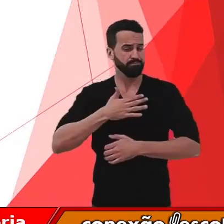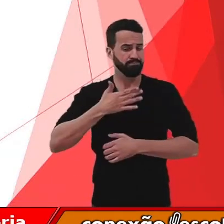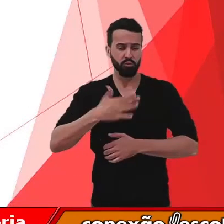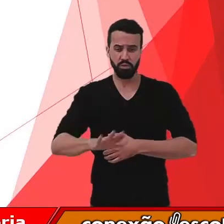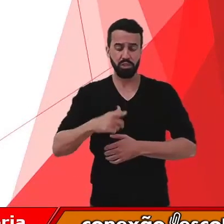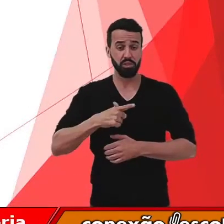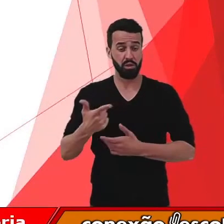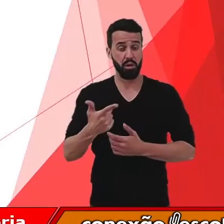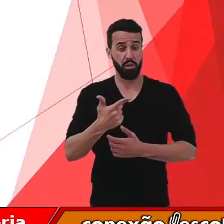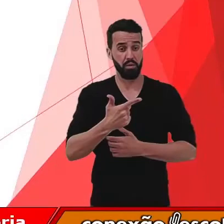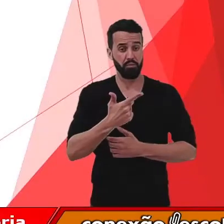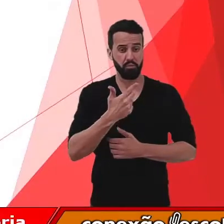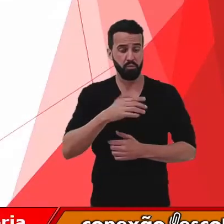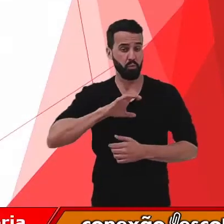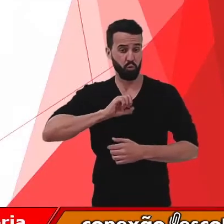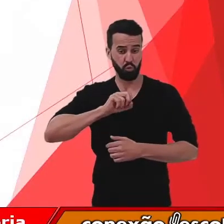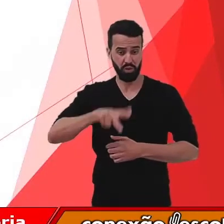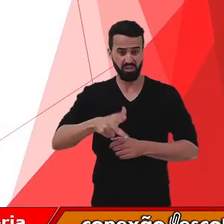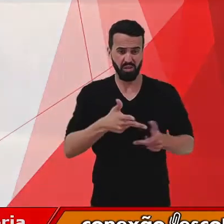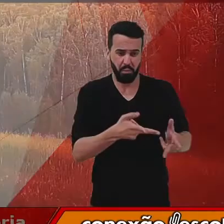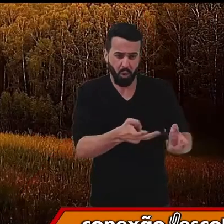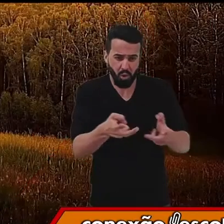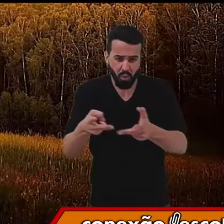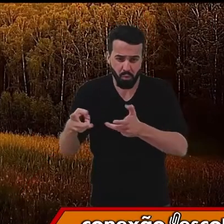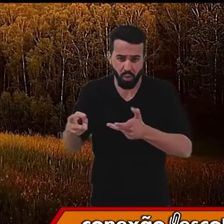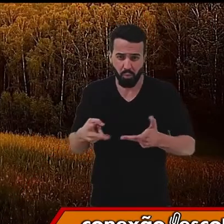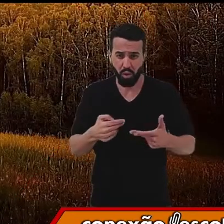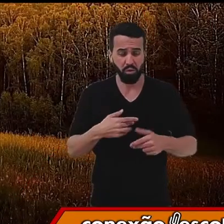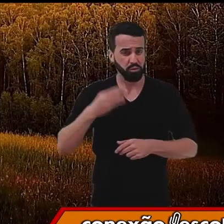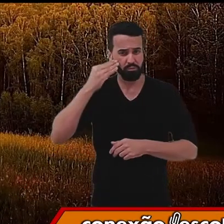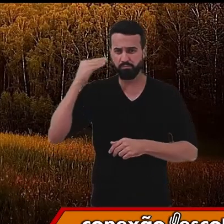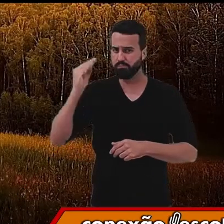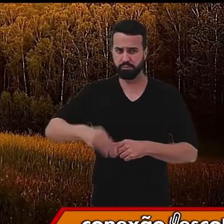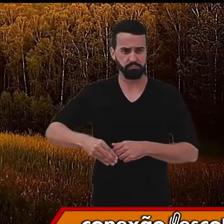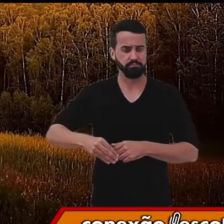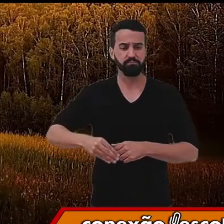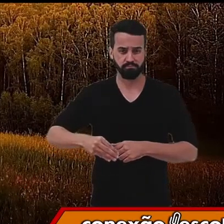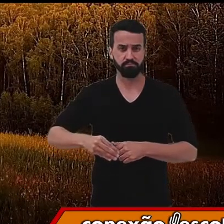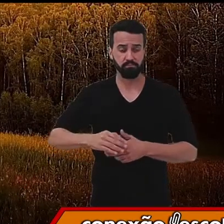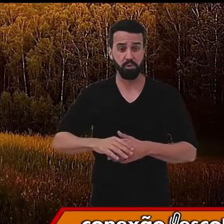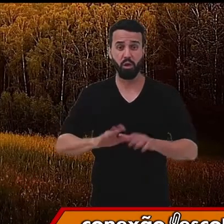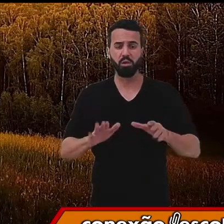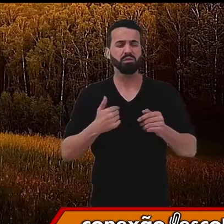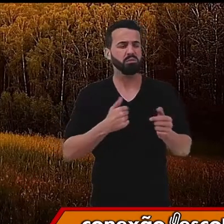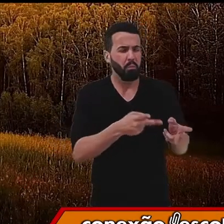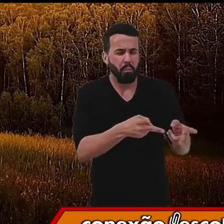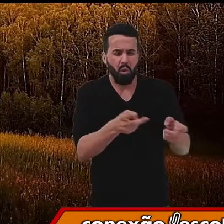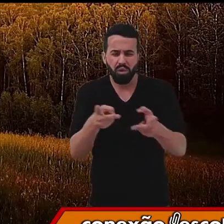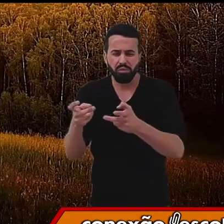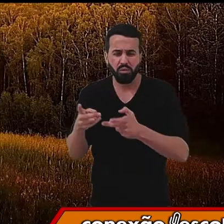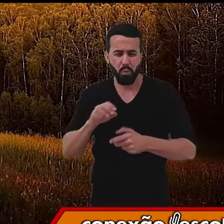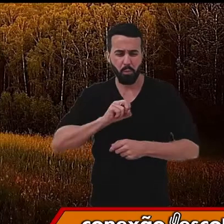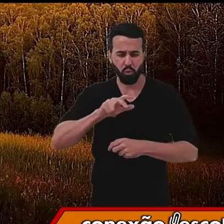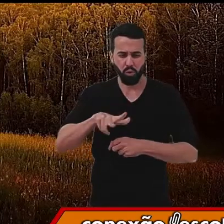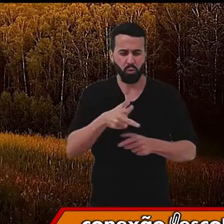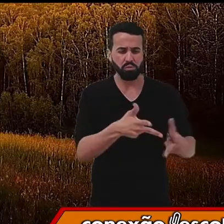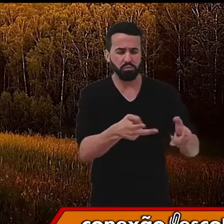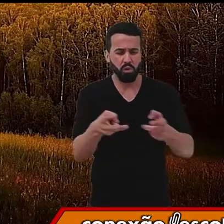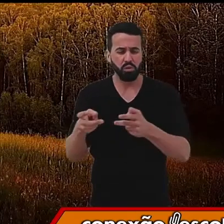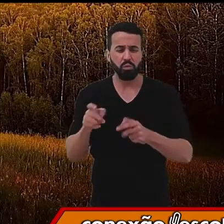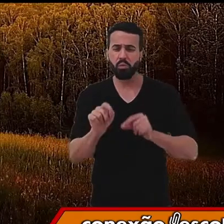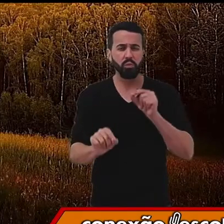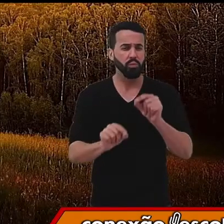coroa portuguesa. Mas quais são esses abusos? Abusos esses nós podemos definir como duas